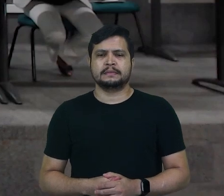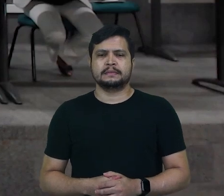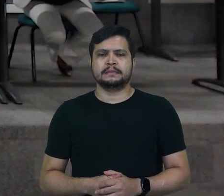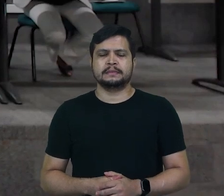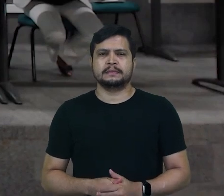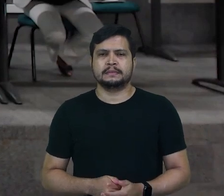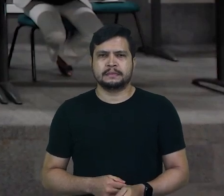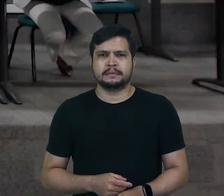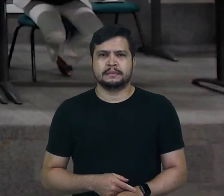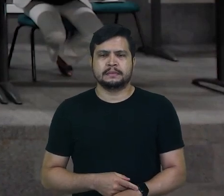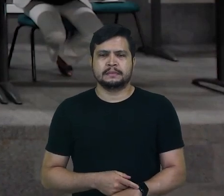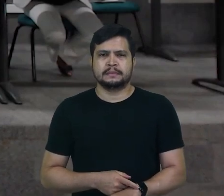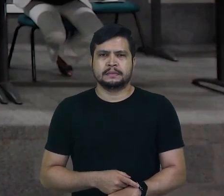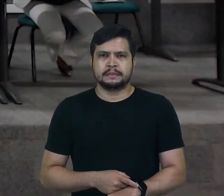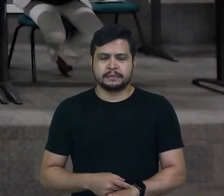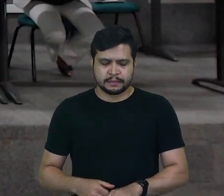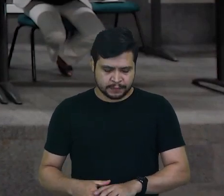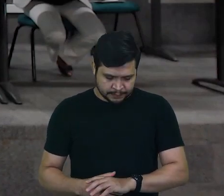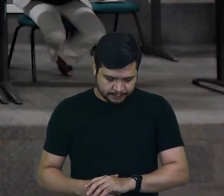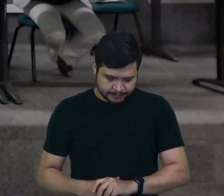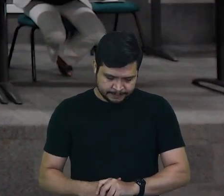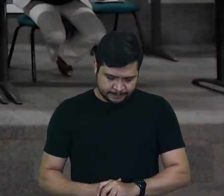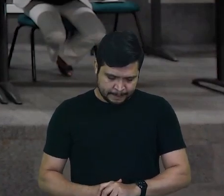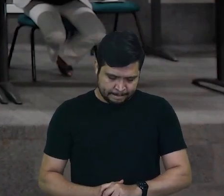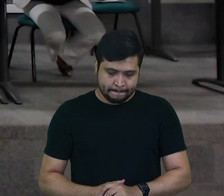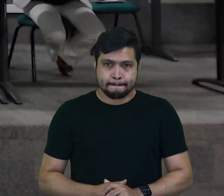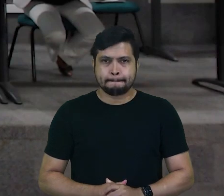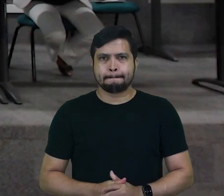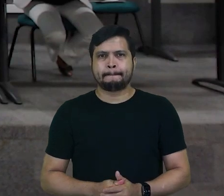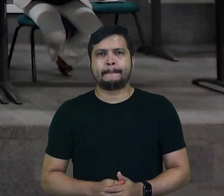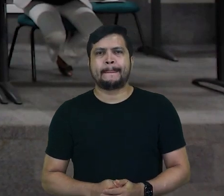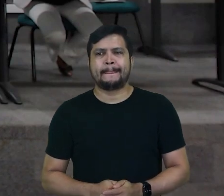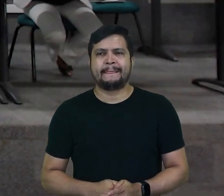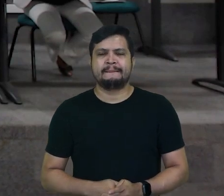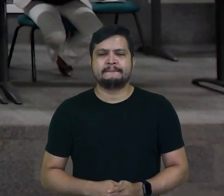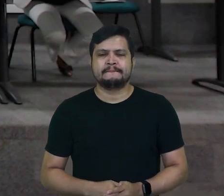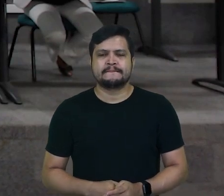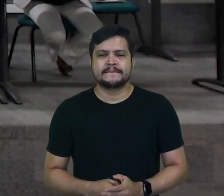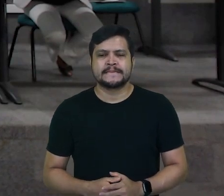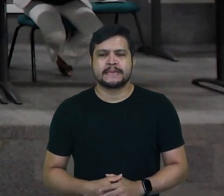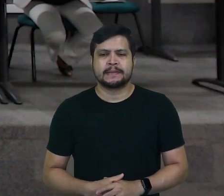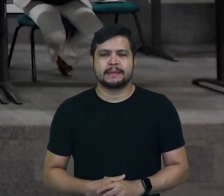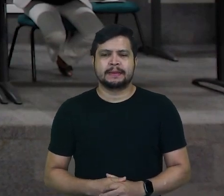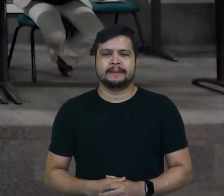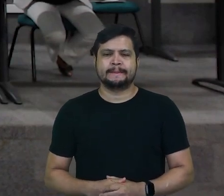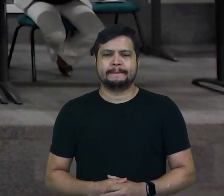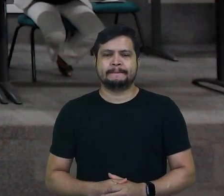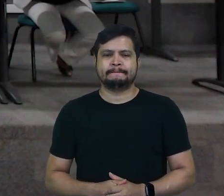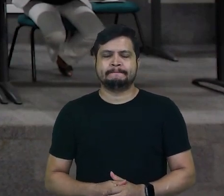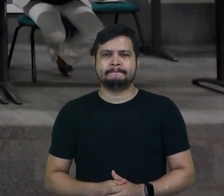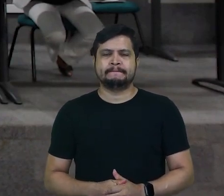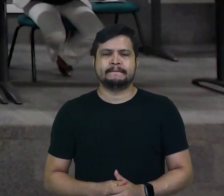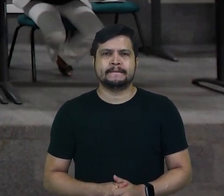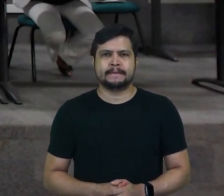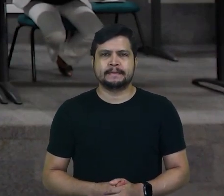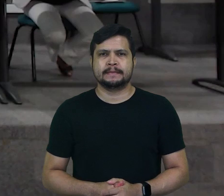me atualizando. Aí eu queria que você falasse um pouco para esse público. Entendeu? Que também fica assim, para